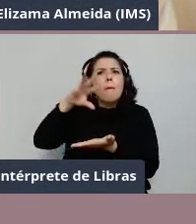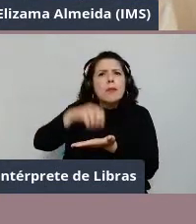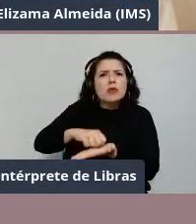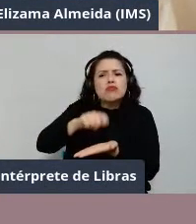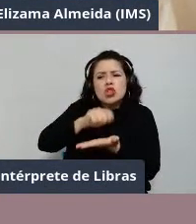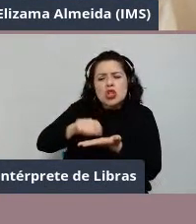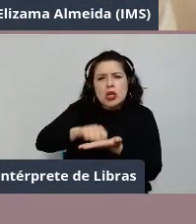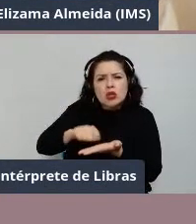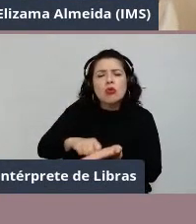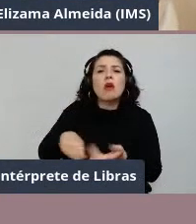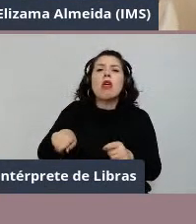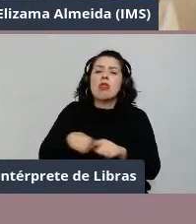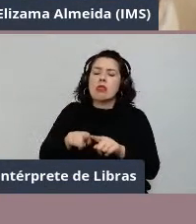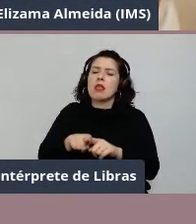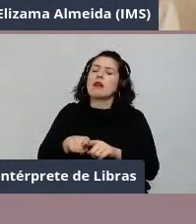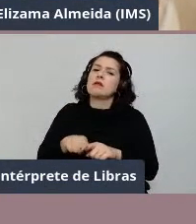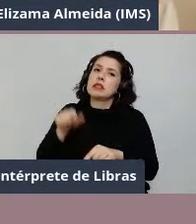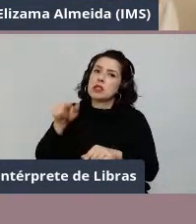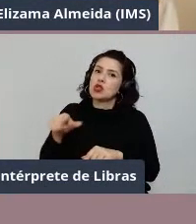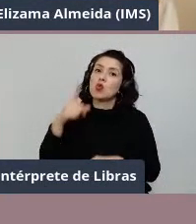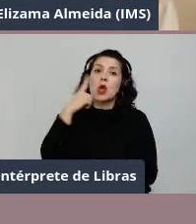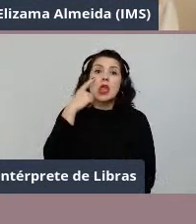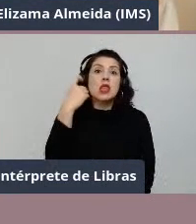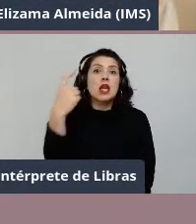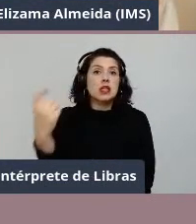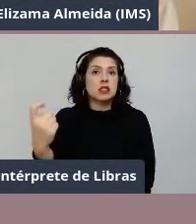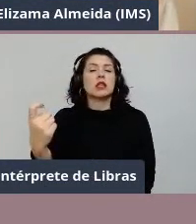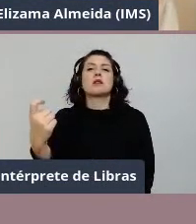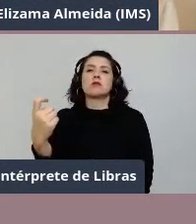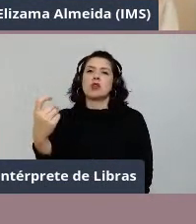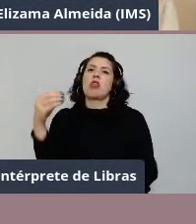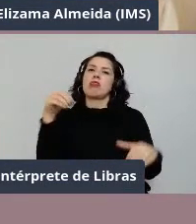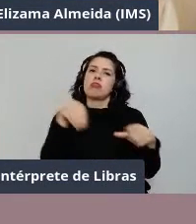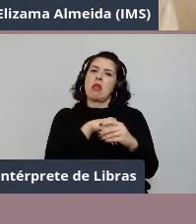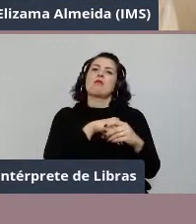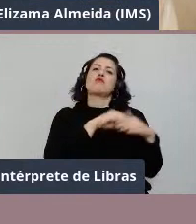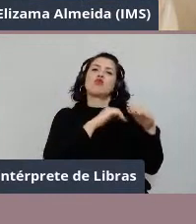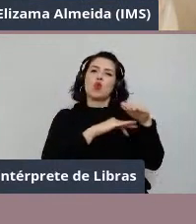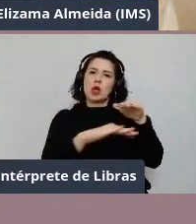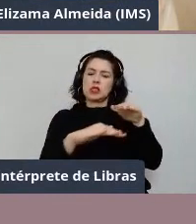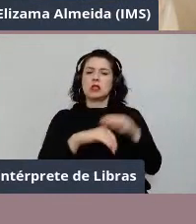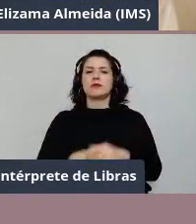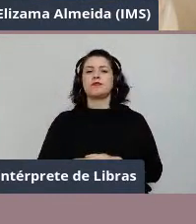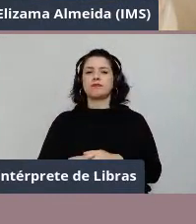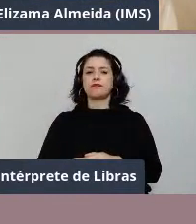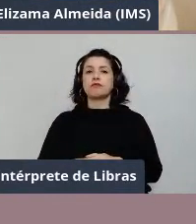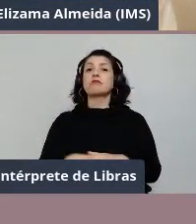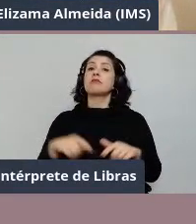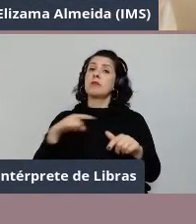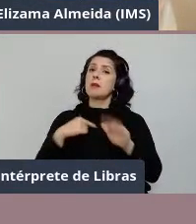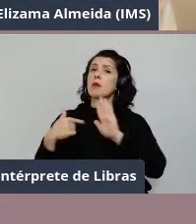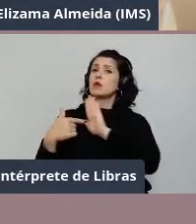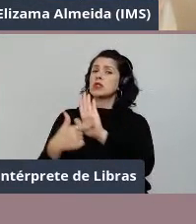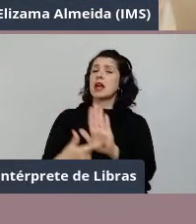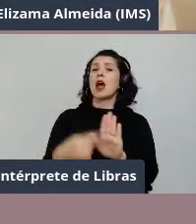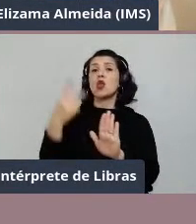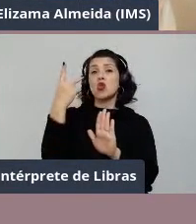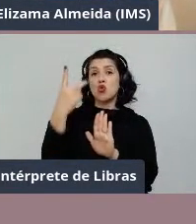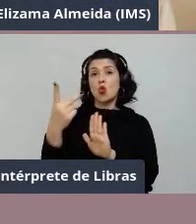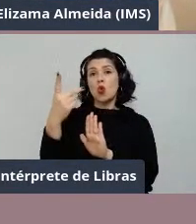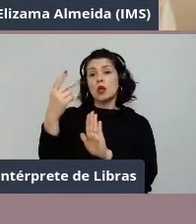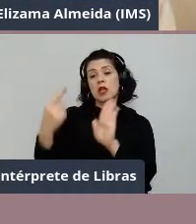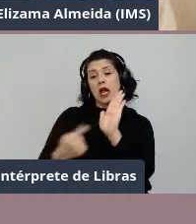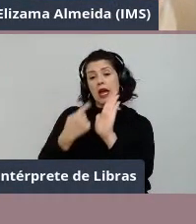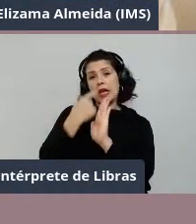É uma fatia bastante interessante do acervo. Eu trouxe também duas cadernetas, só para